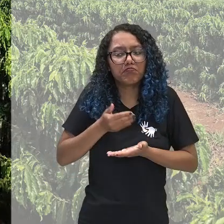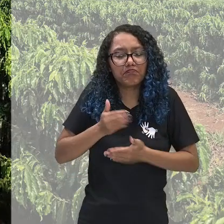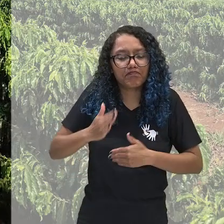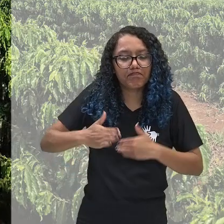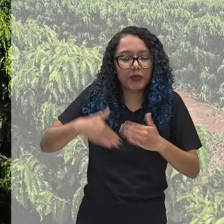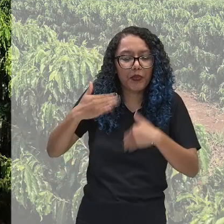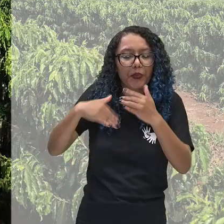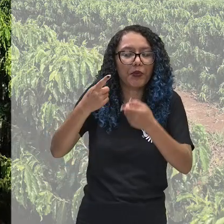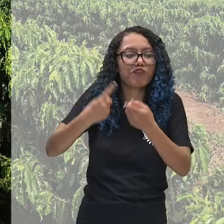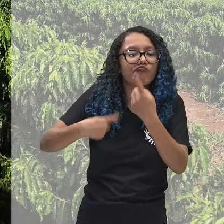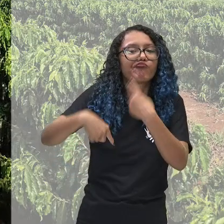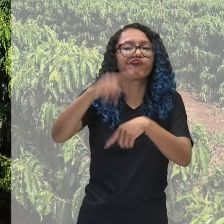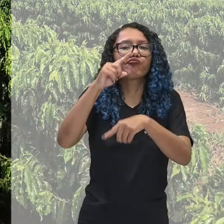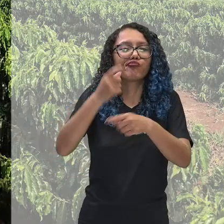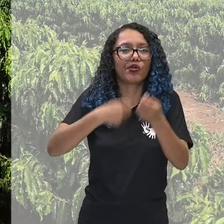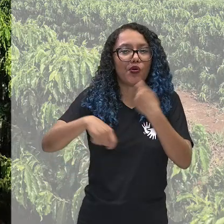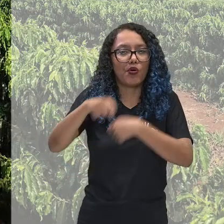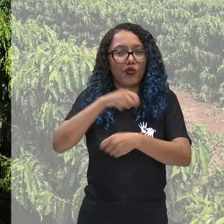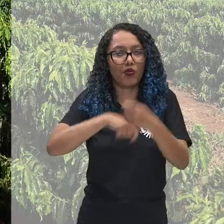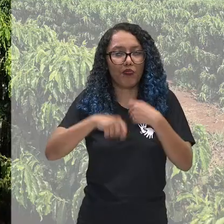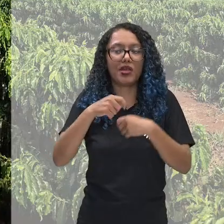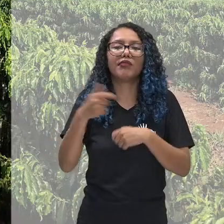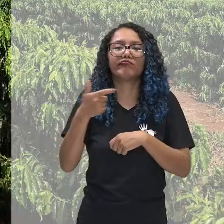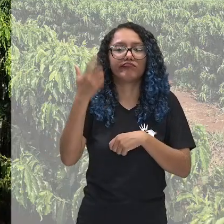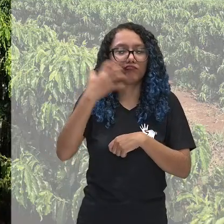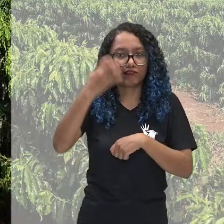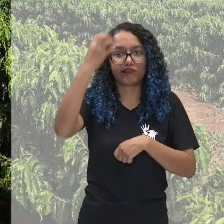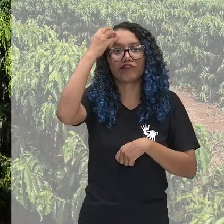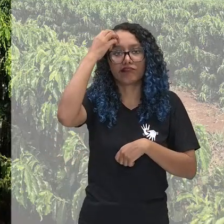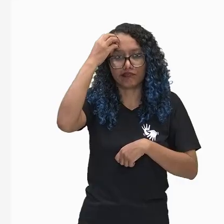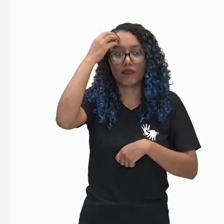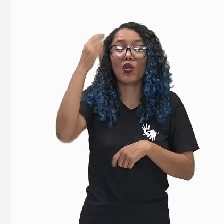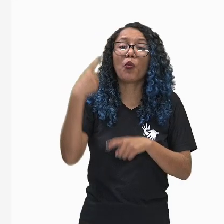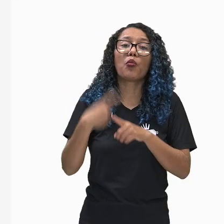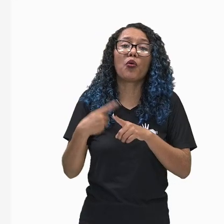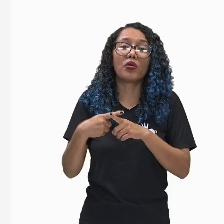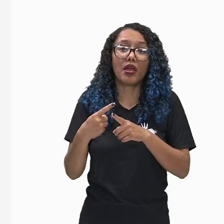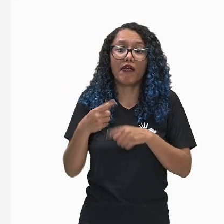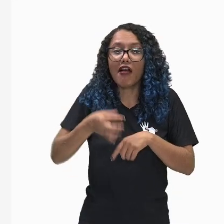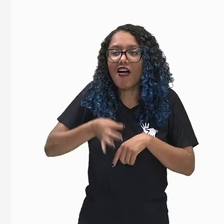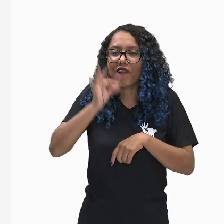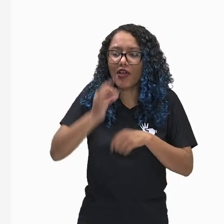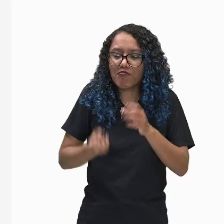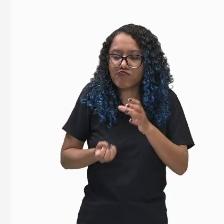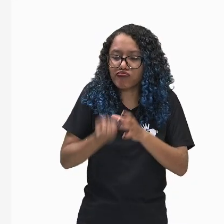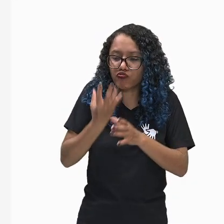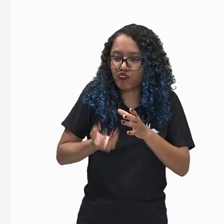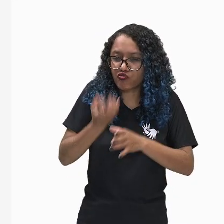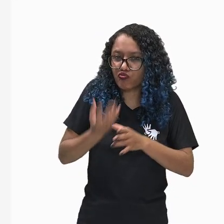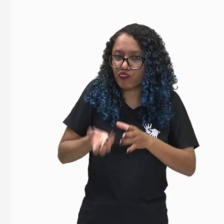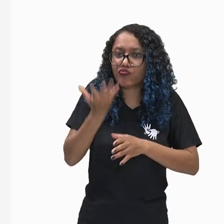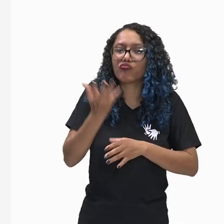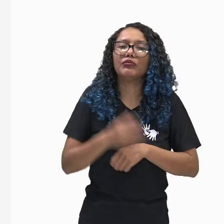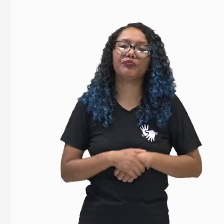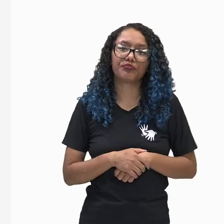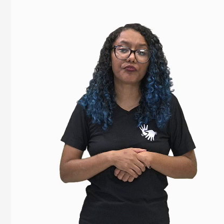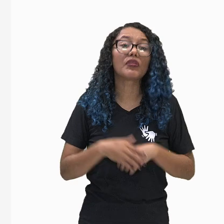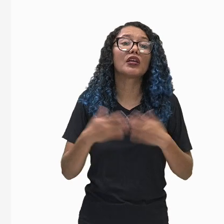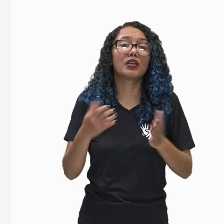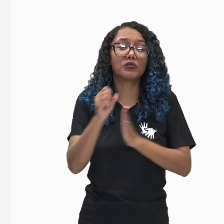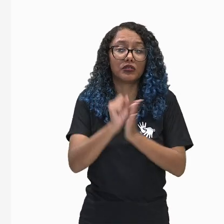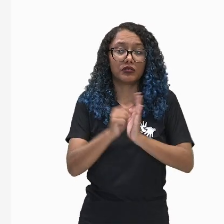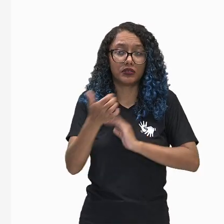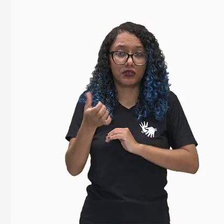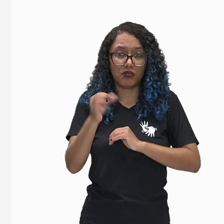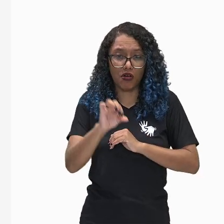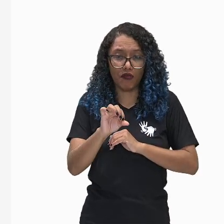alavancando a economia brasileira aí do Segundo Reinado. Vamos ao texto. Vamos lá, galera. No século XIX, o café passou a ser o artigo